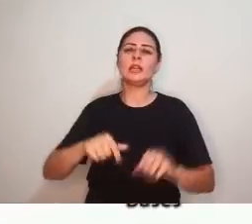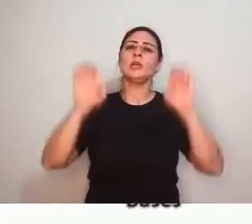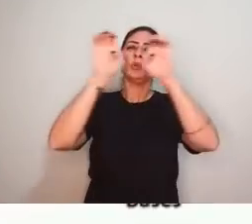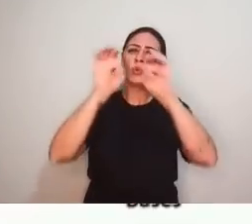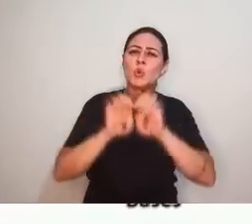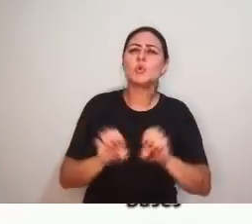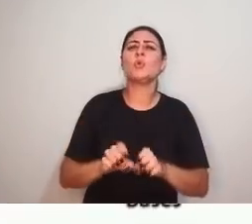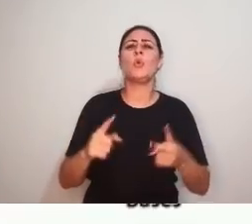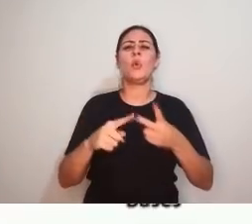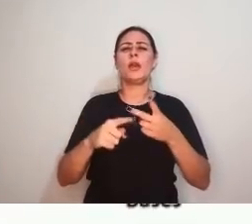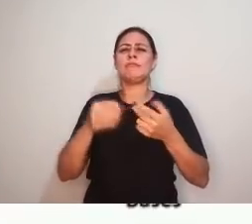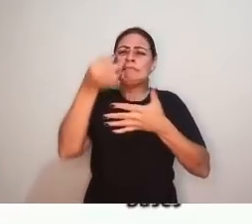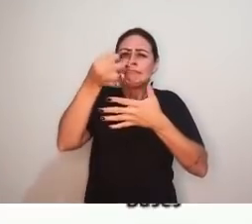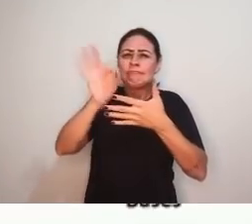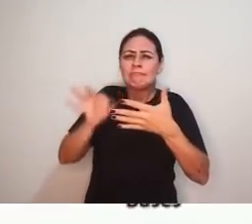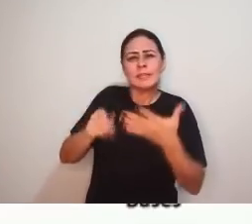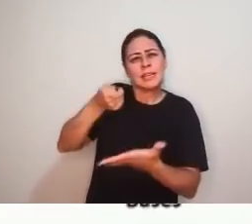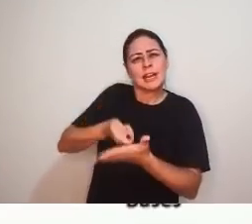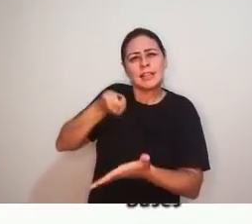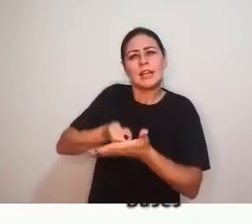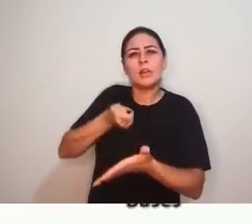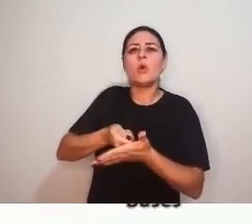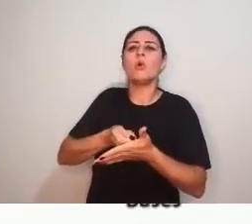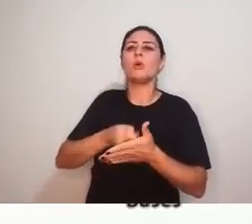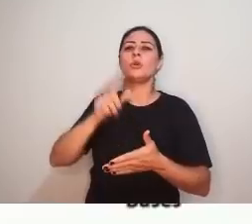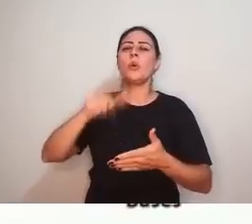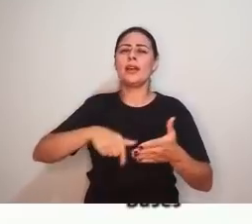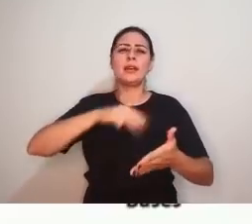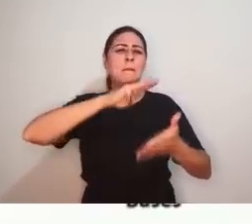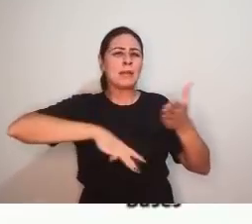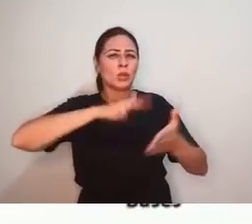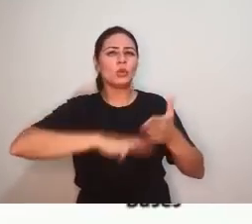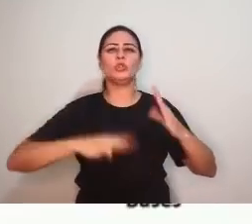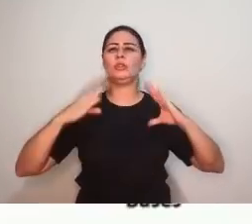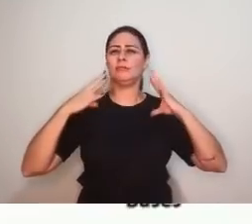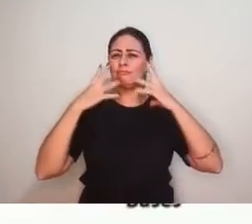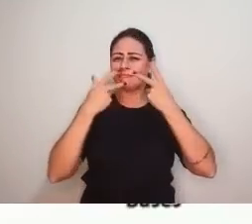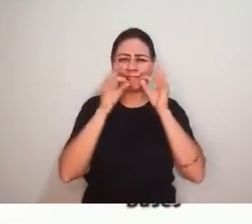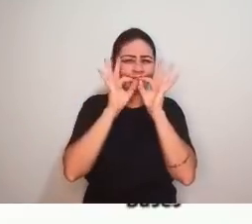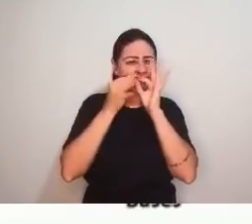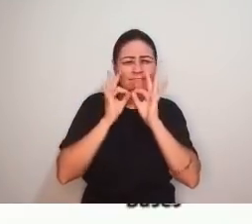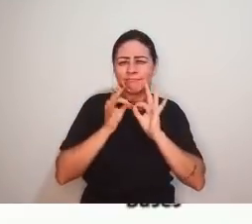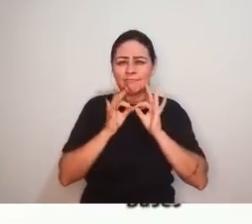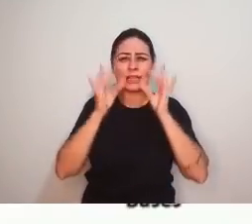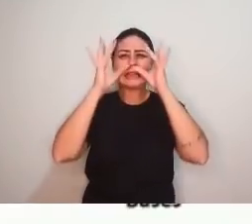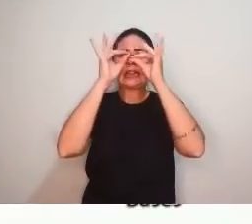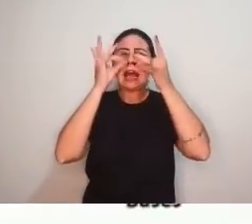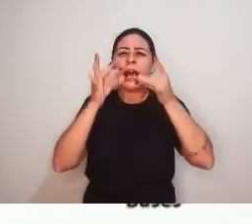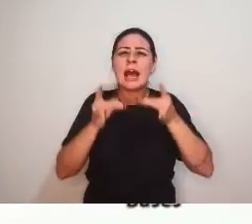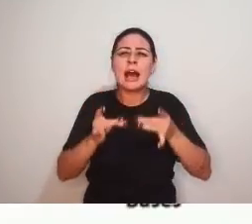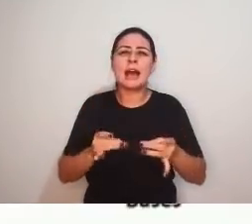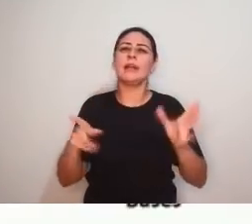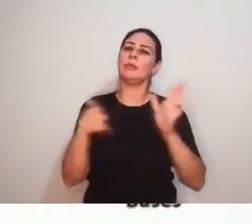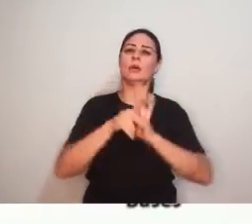estruturado, criterioso, como algo extremamente metódico, caprichoso, e